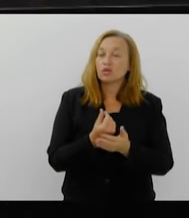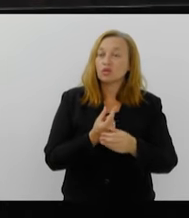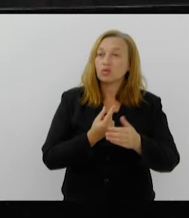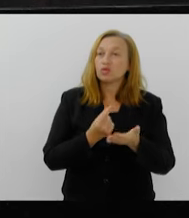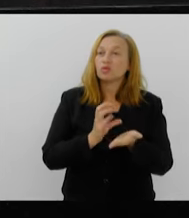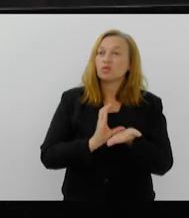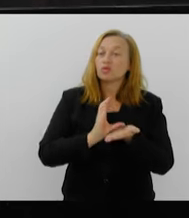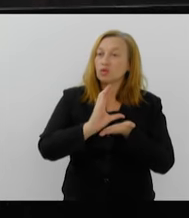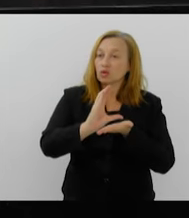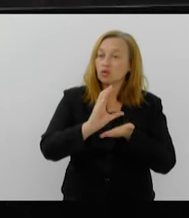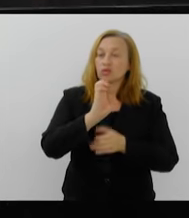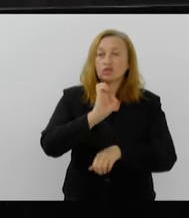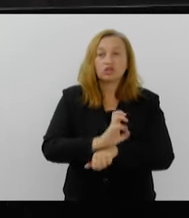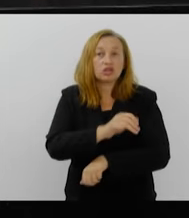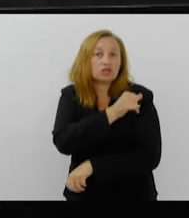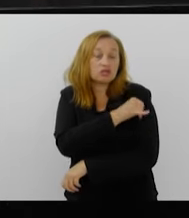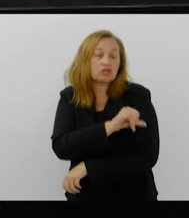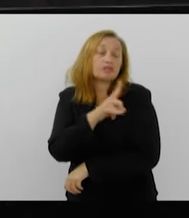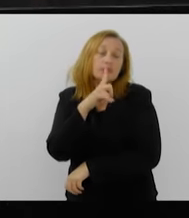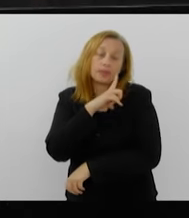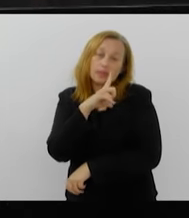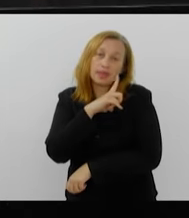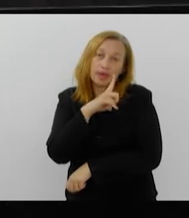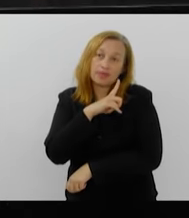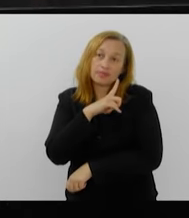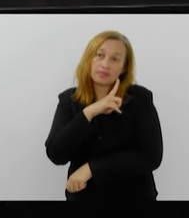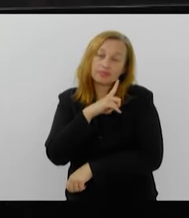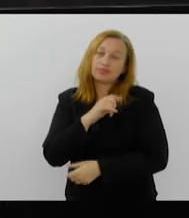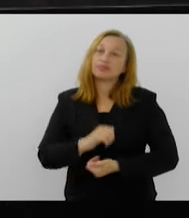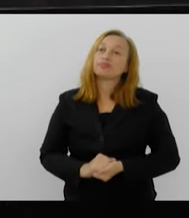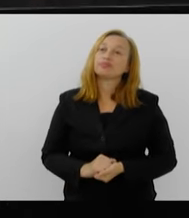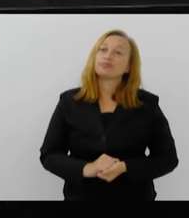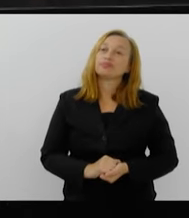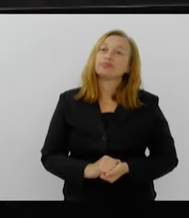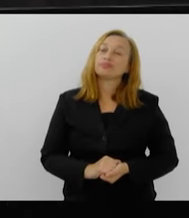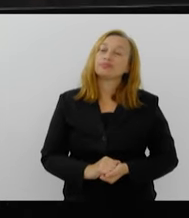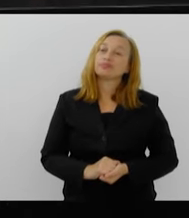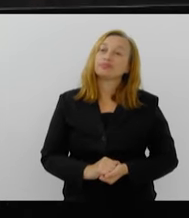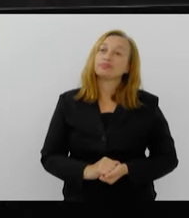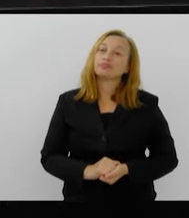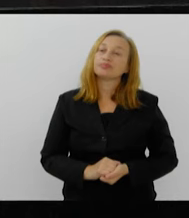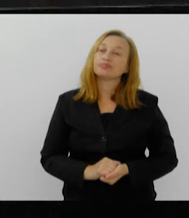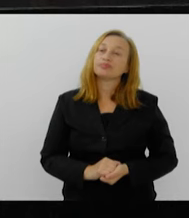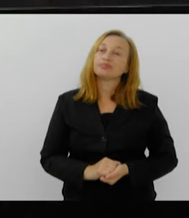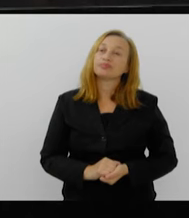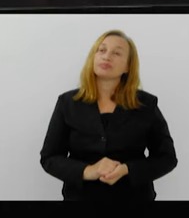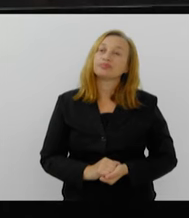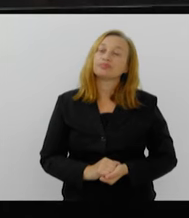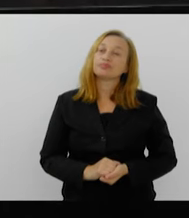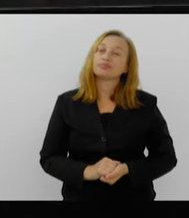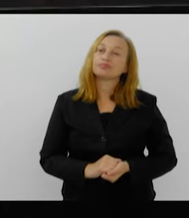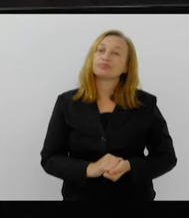que o Estado do Rio de Janeiro tem para cumprir com a função de promotor do bem-estar social e humano